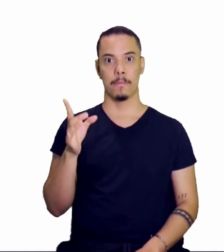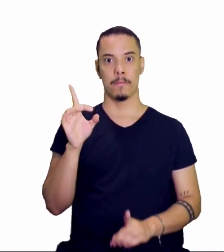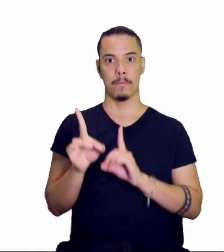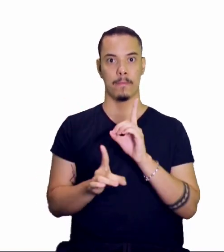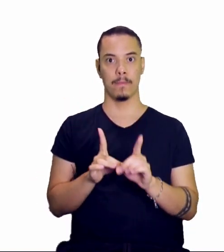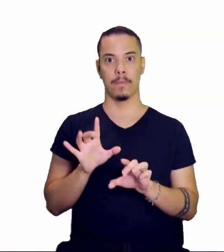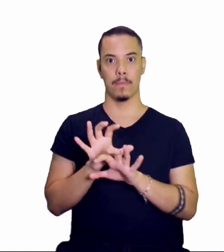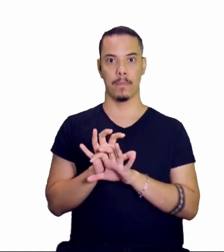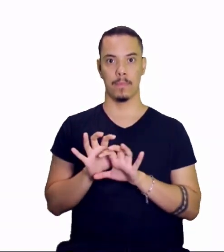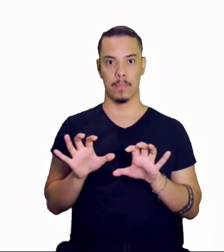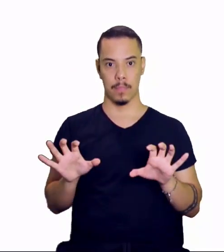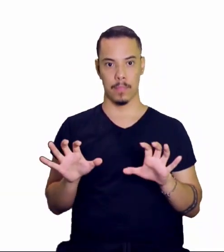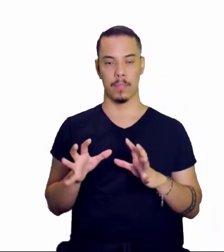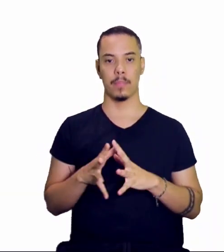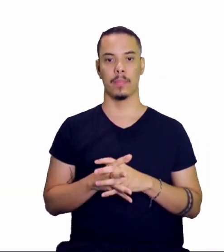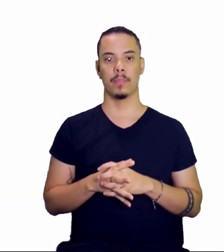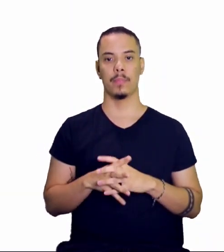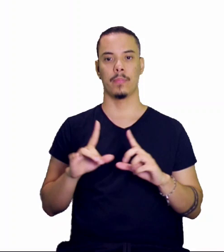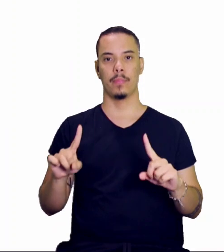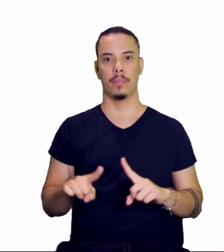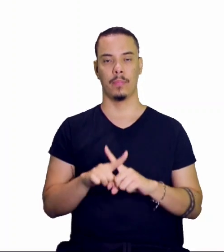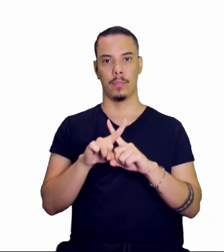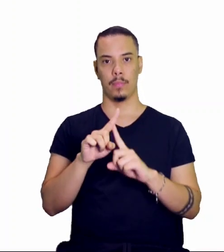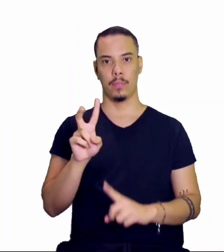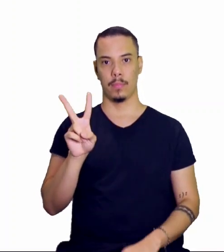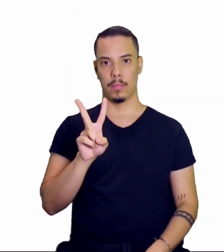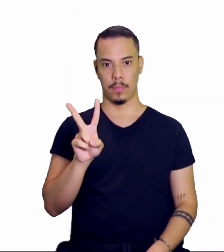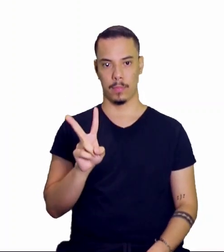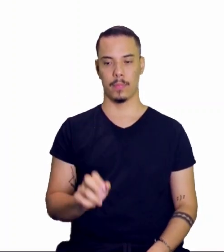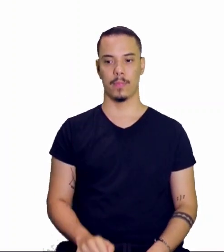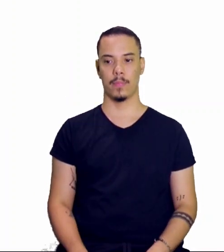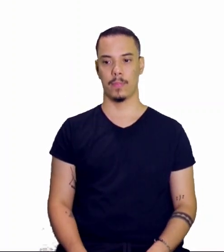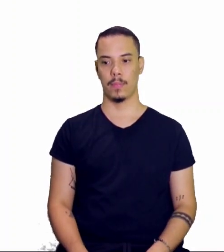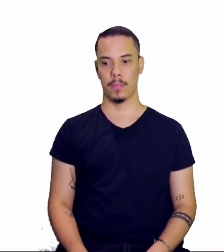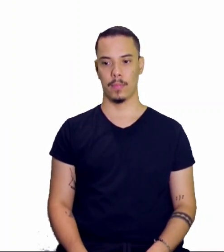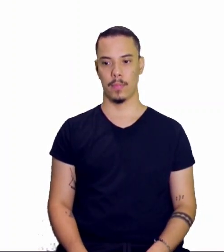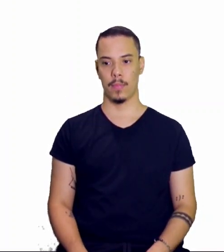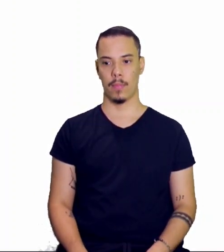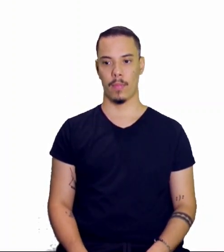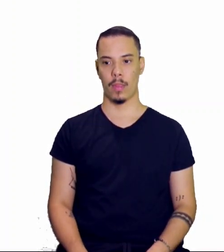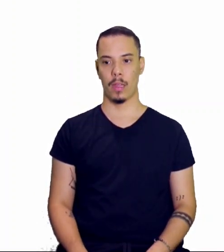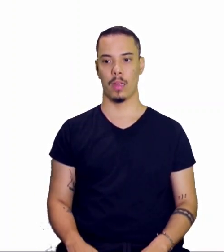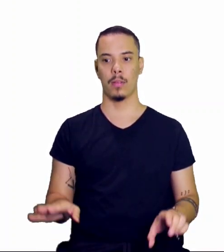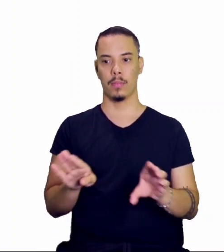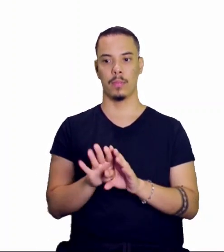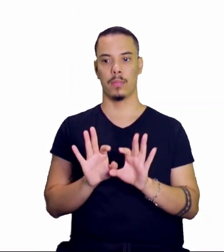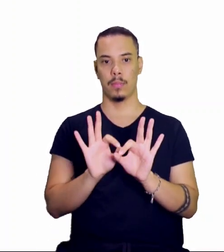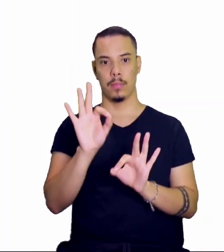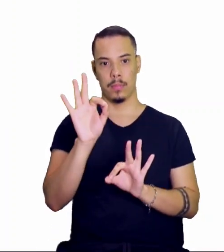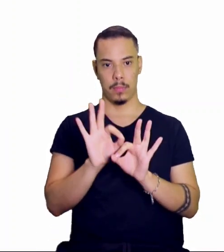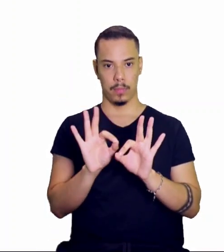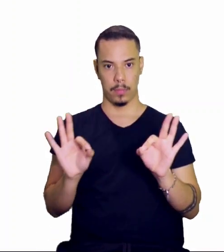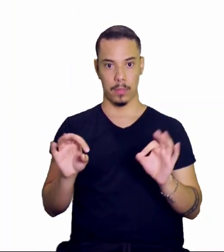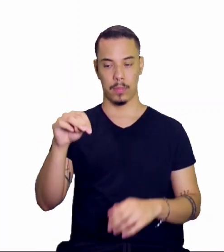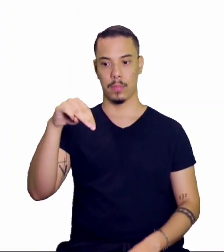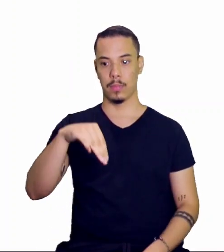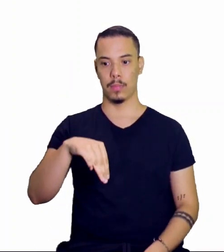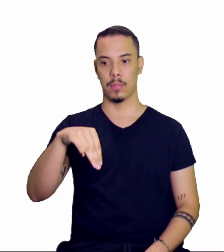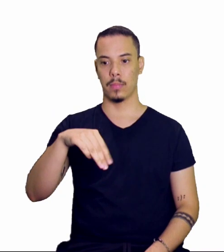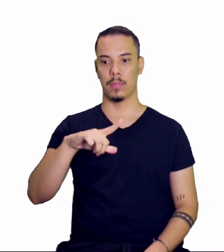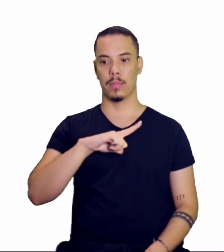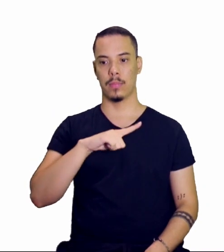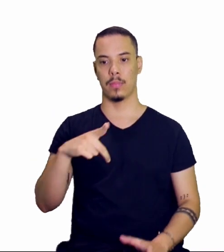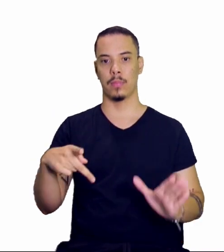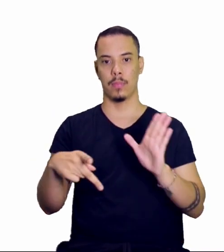tá, Que pessoal? hora para segunda tem que multiplicar 2 vezes. Vamos lá, né? Então tá certíssimo, né? E o comprimento, ó, o metro é definido como sendo